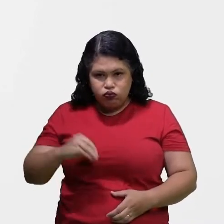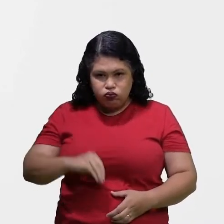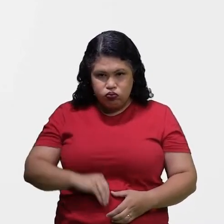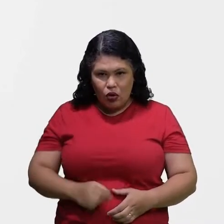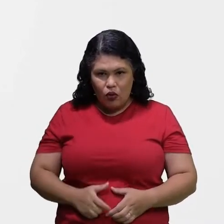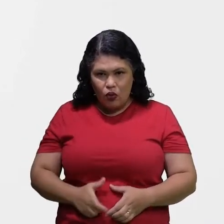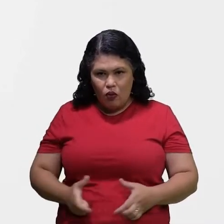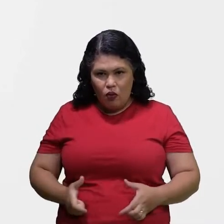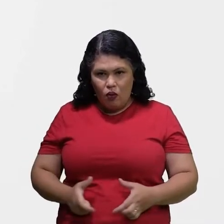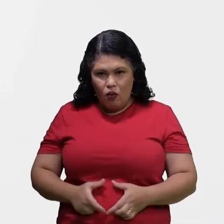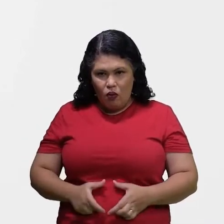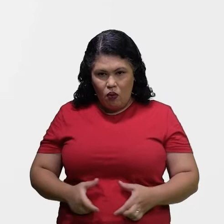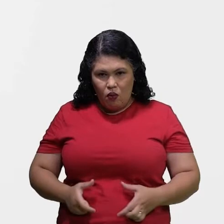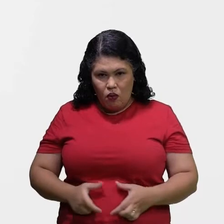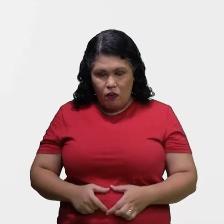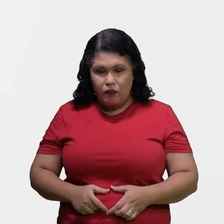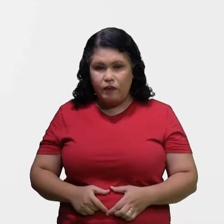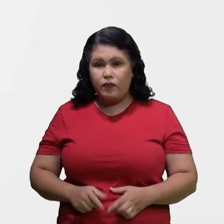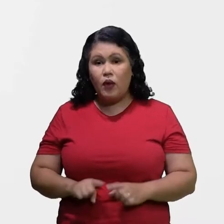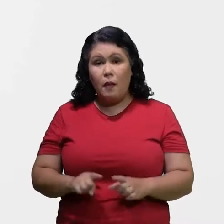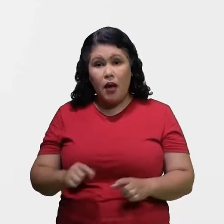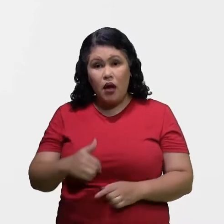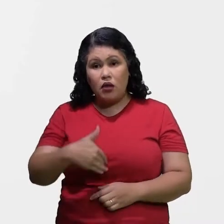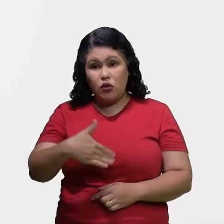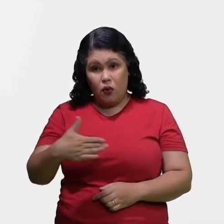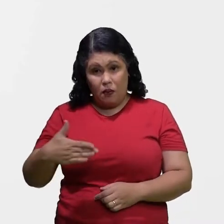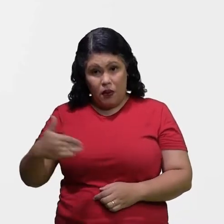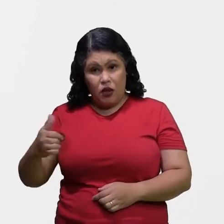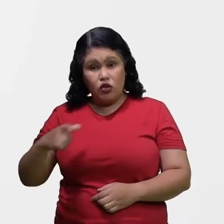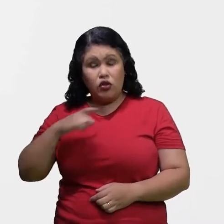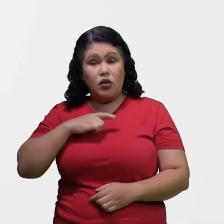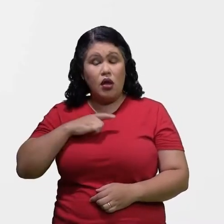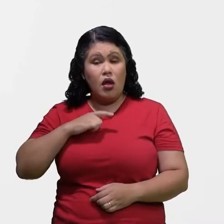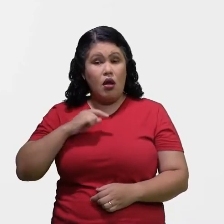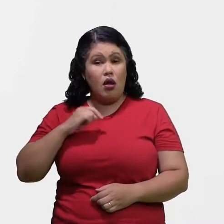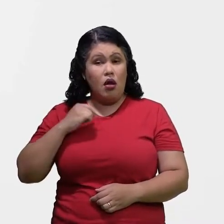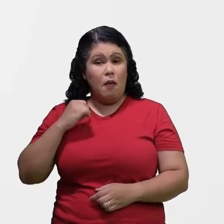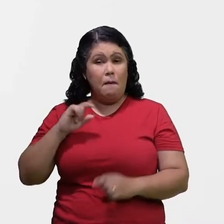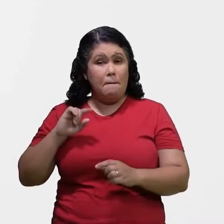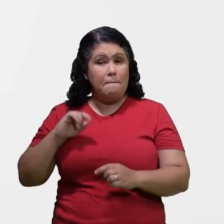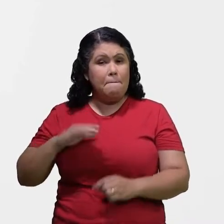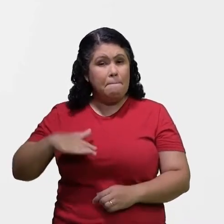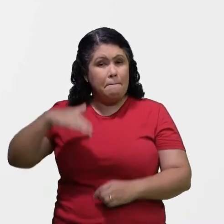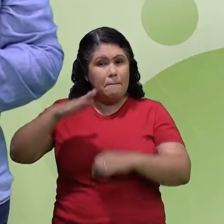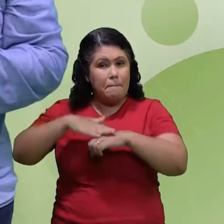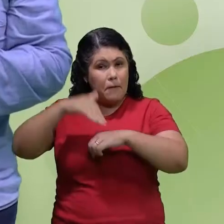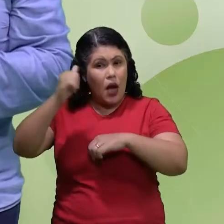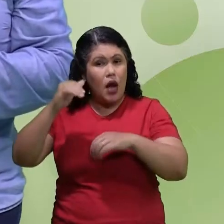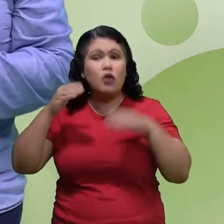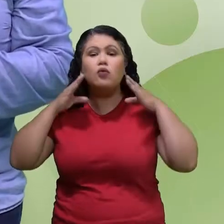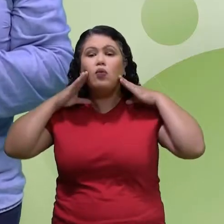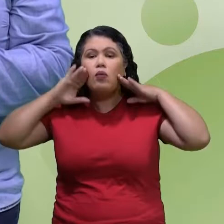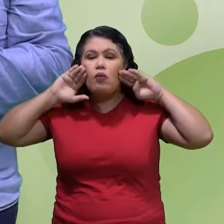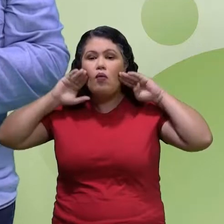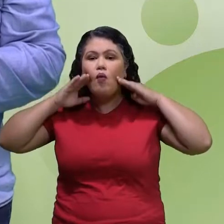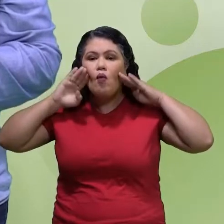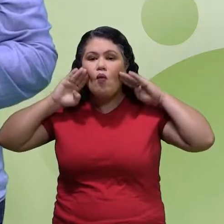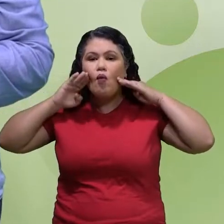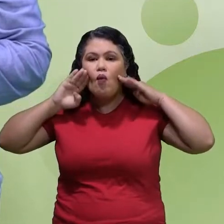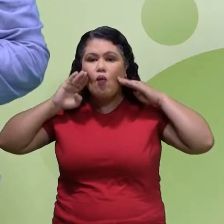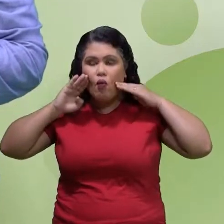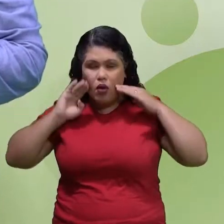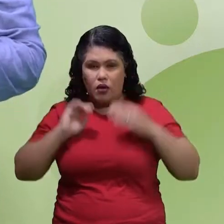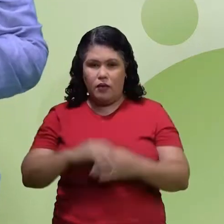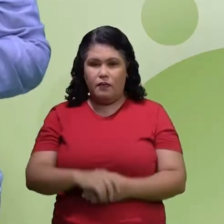para vocês, mas a respiração dos peixes, ela é branquial, tá bom? Trouxe 2 exemplos de peixe. Eu tenho